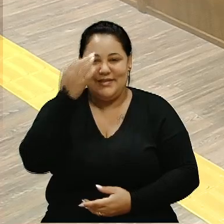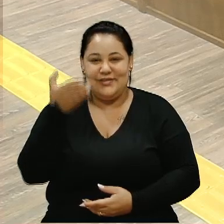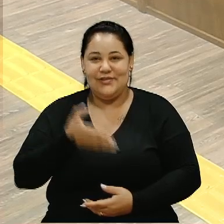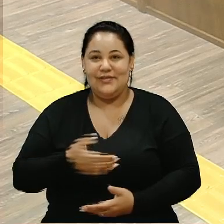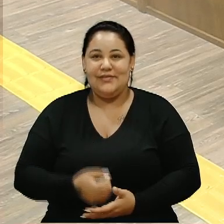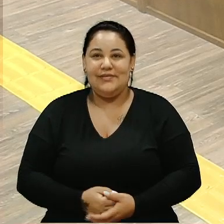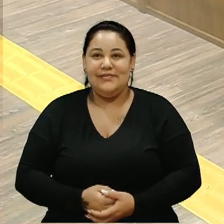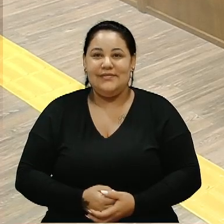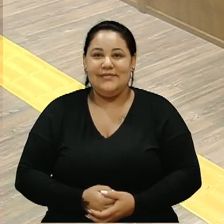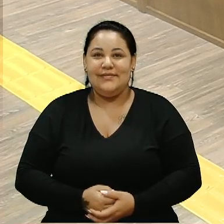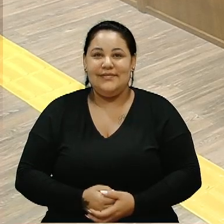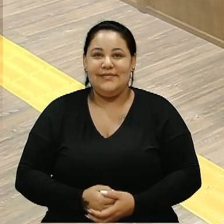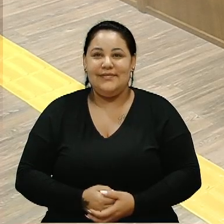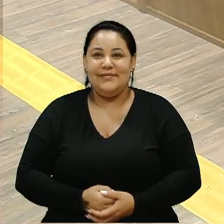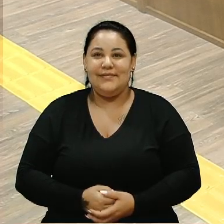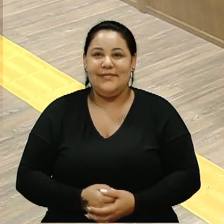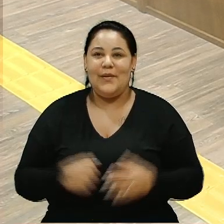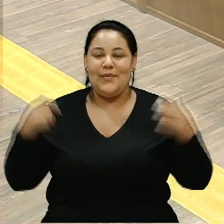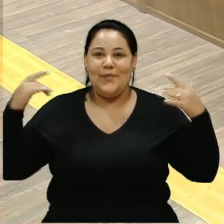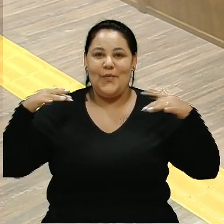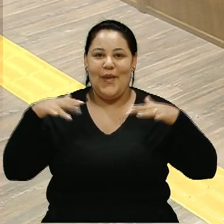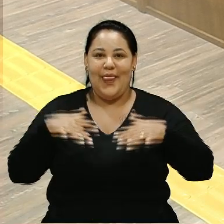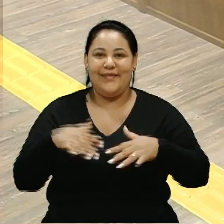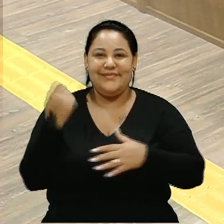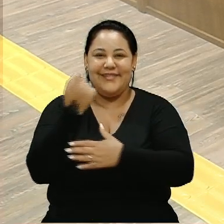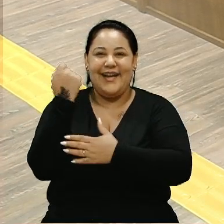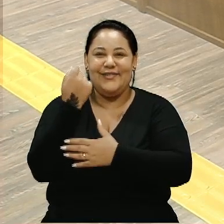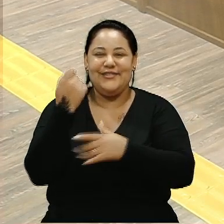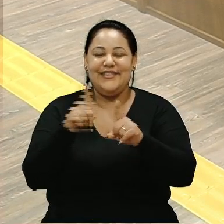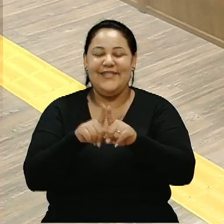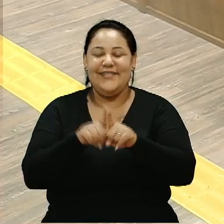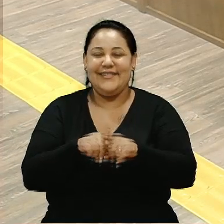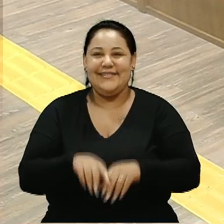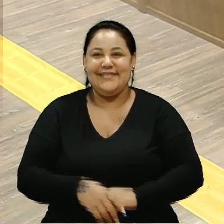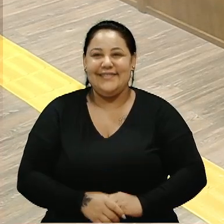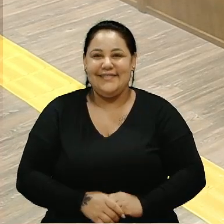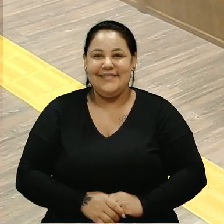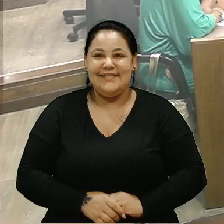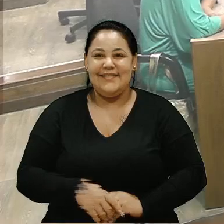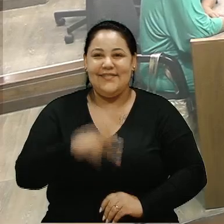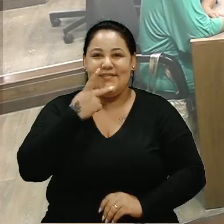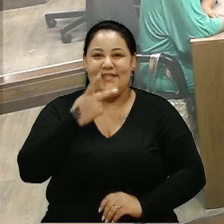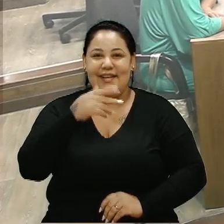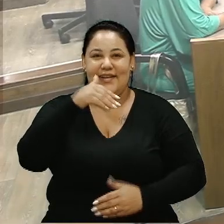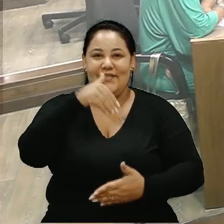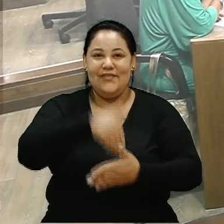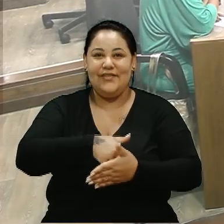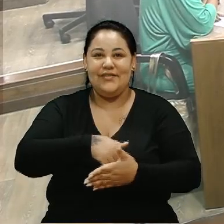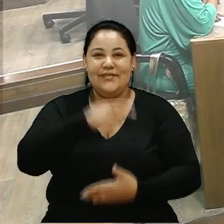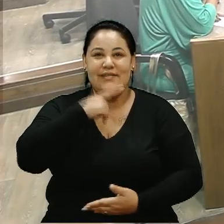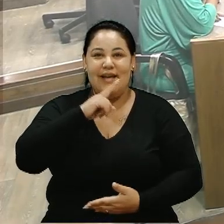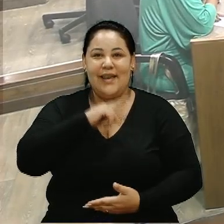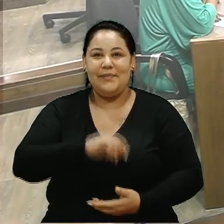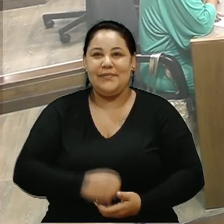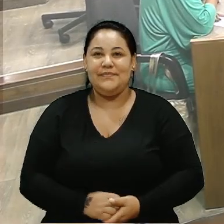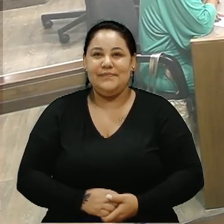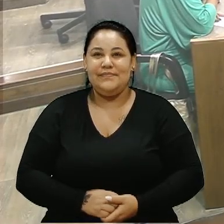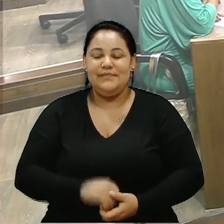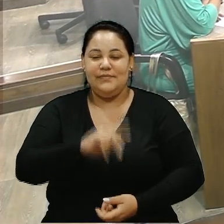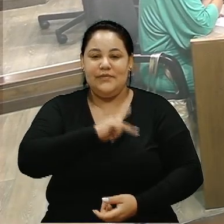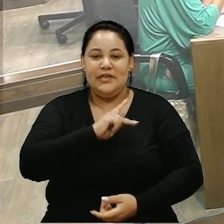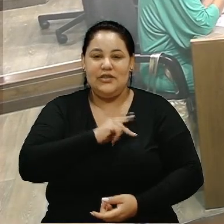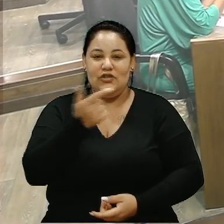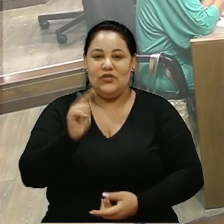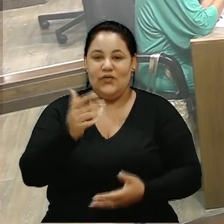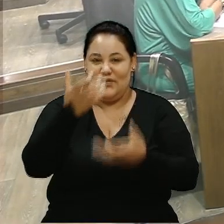ninguém ainda, daqui a pouco chega mais alguém do Gaúcho. Para declarar voto, vereador Caleb Garbim. Senhor presidente, novamente agradecer